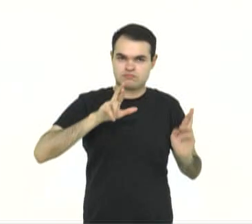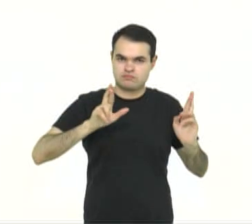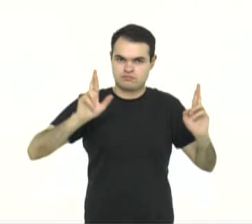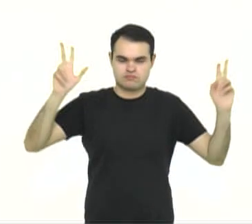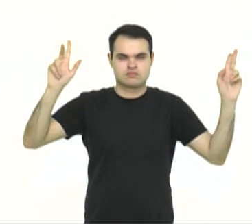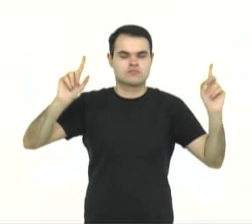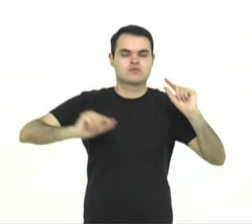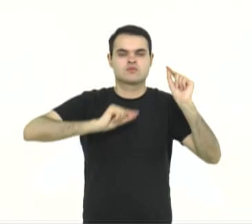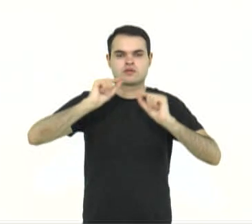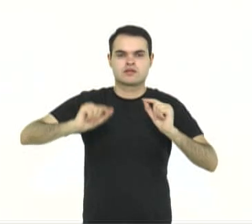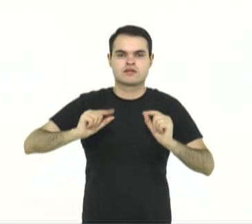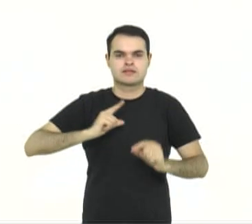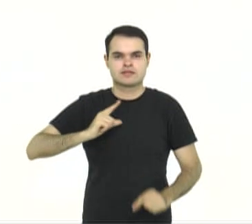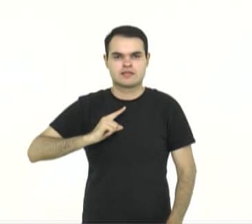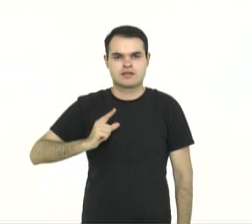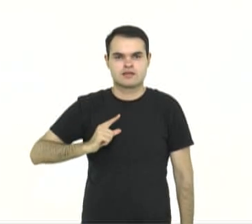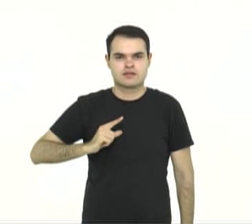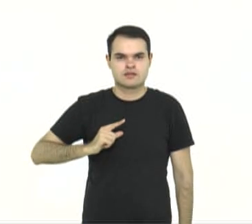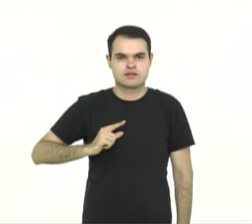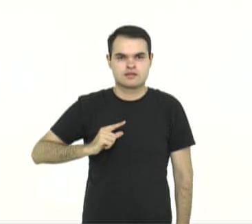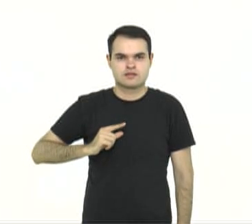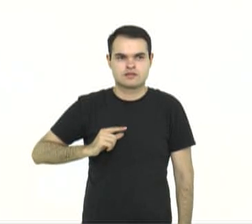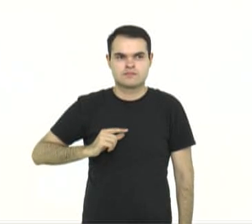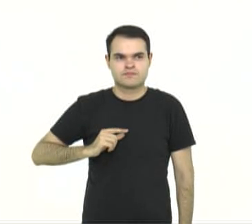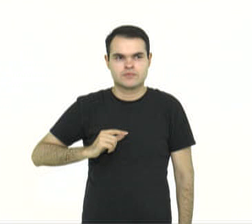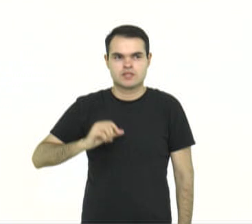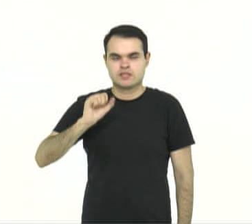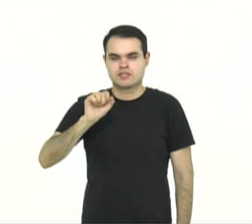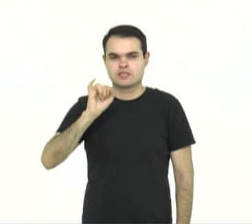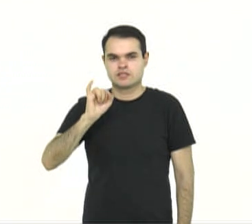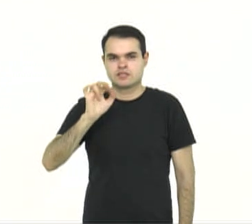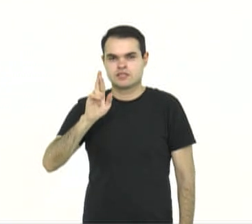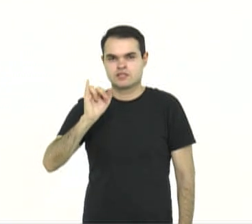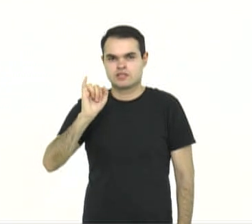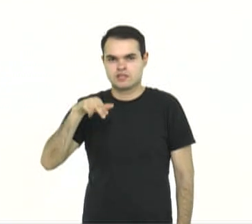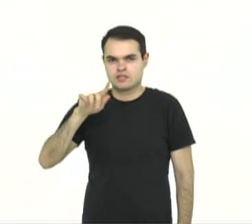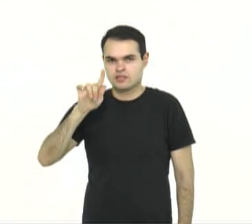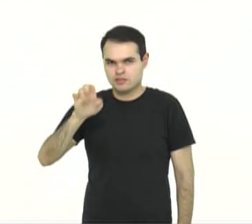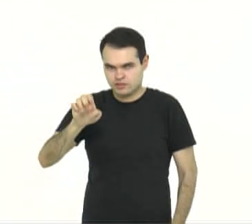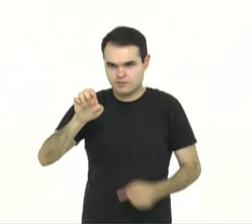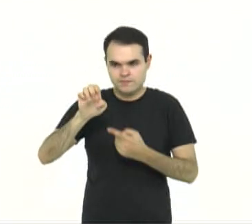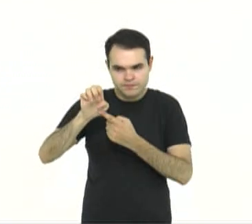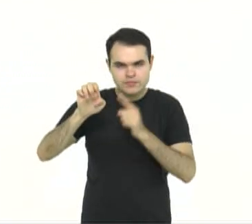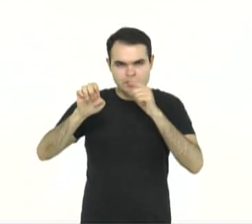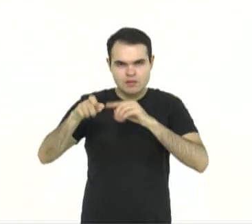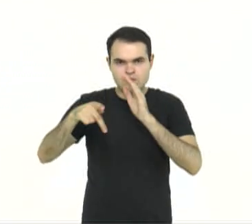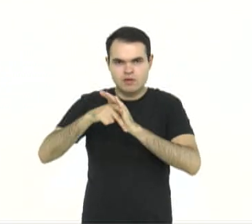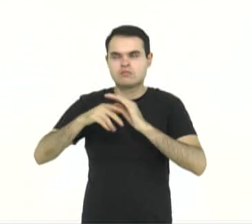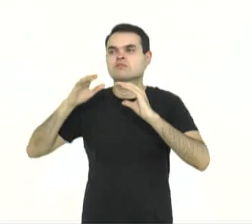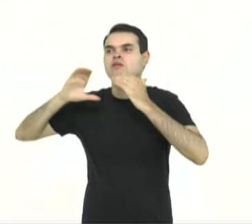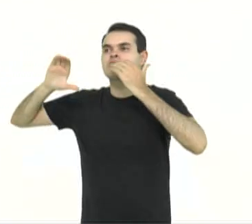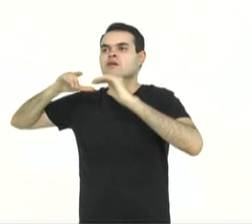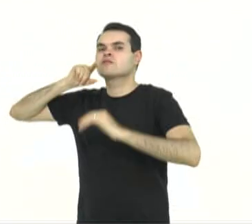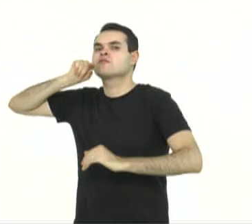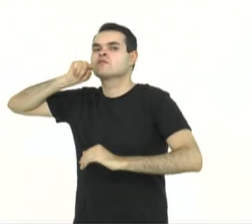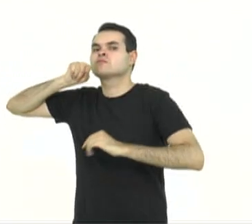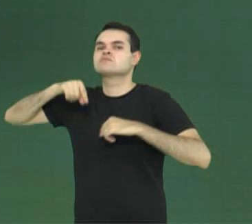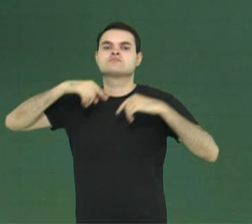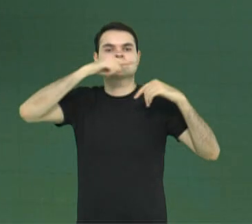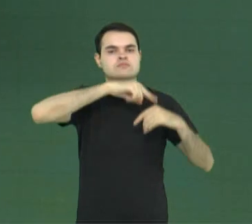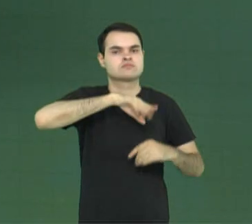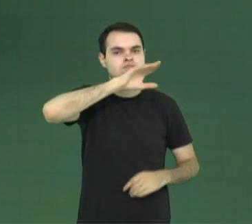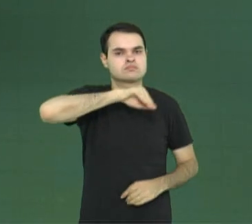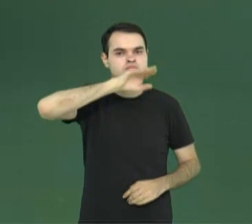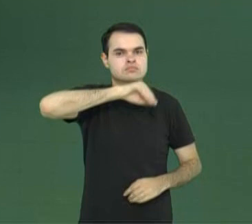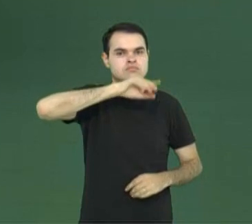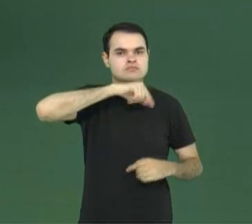diferente. Nas aves, nós vamos ter a siringe, tá? Então, a siringe vai ser responsável pelo canto das aves, enquanto as cordas vocais,